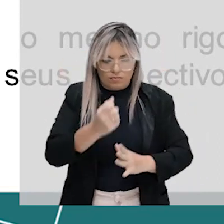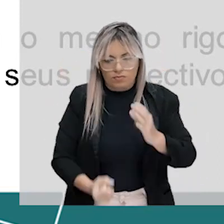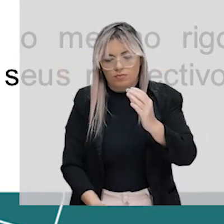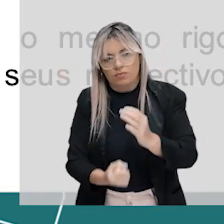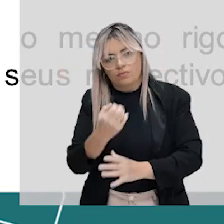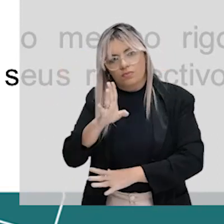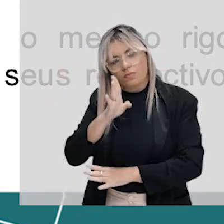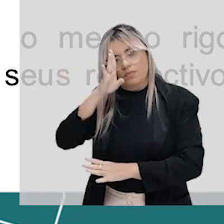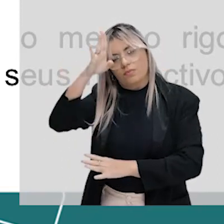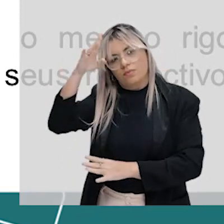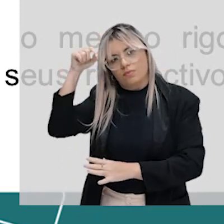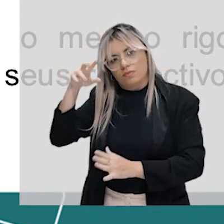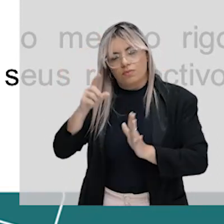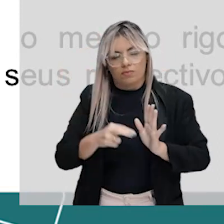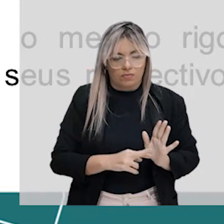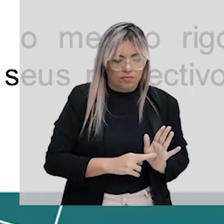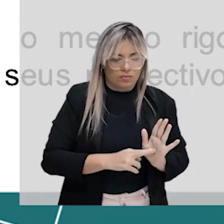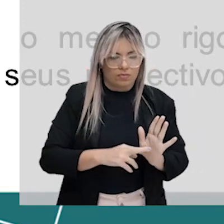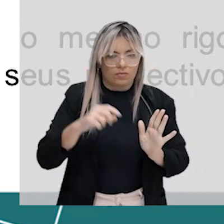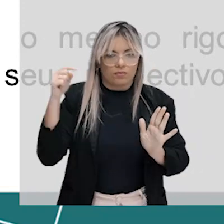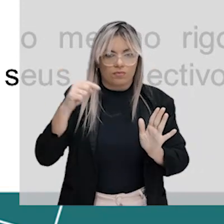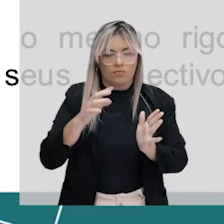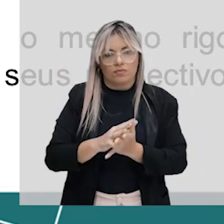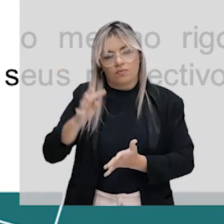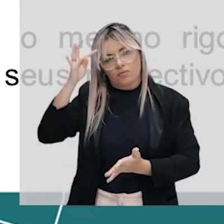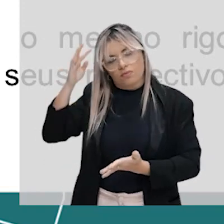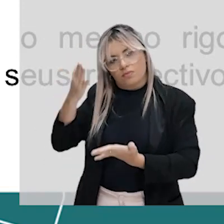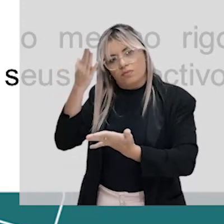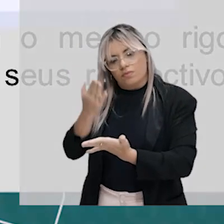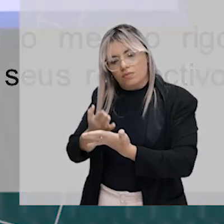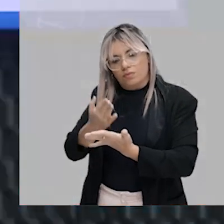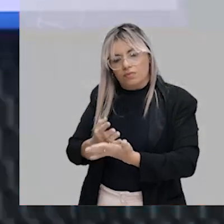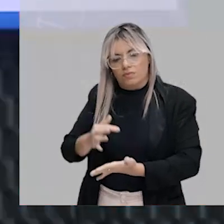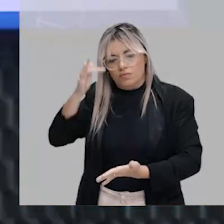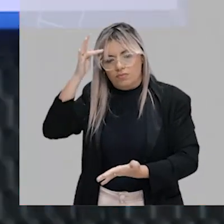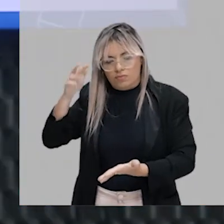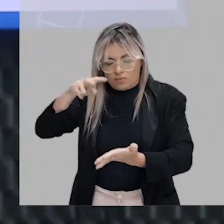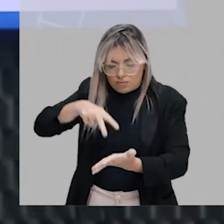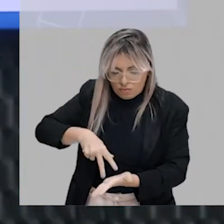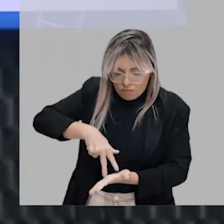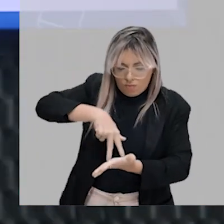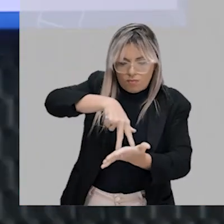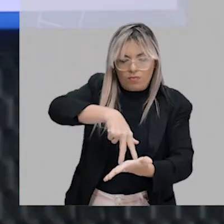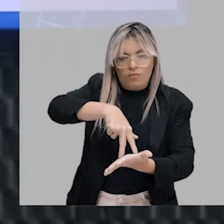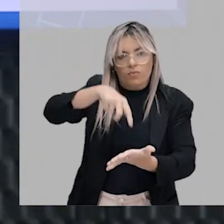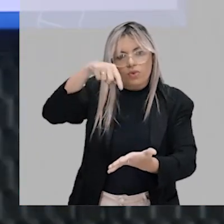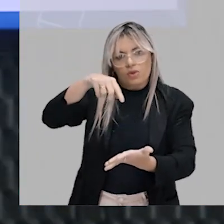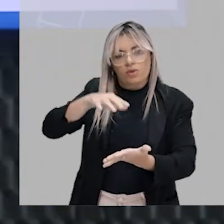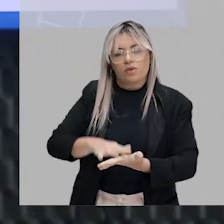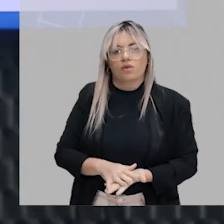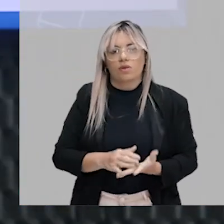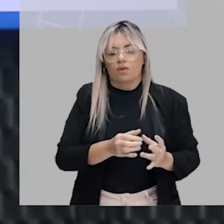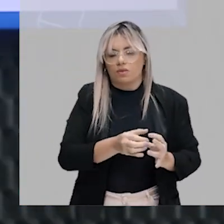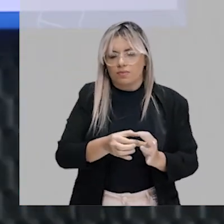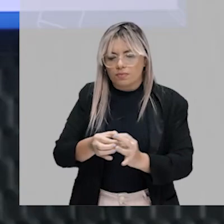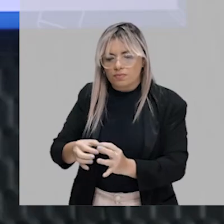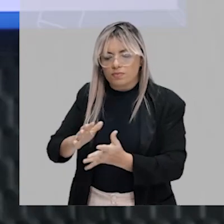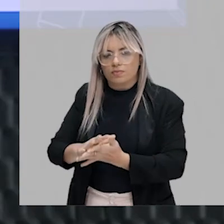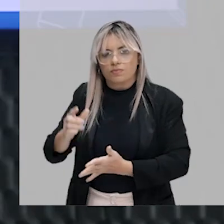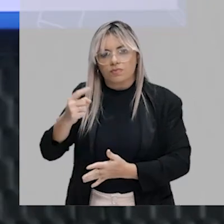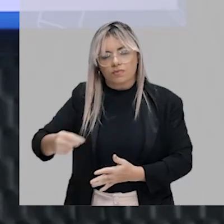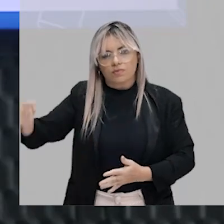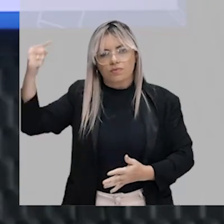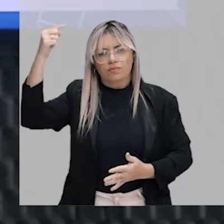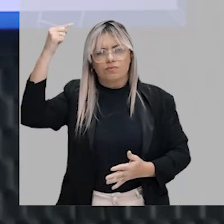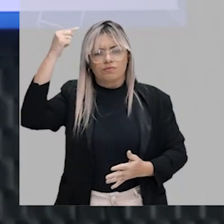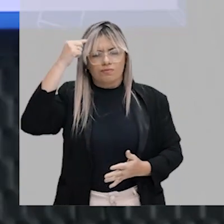e principal representante da filosofia positivista. O positivismo é uma linha de pensamento dominante